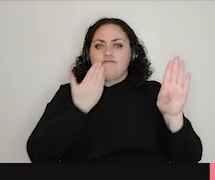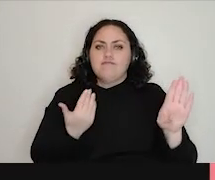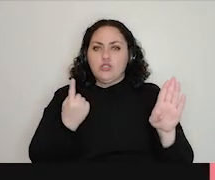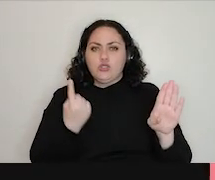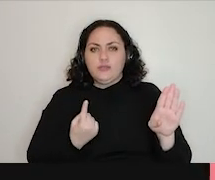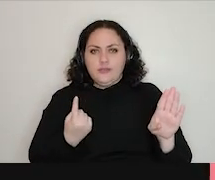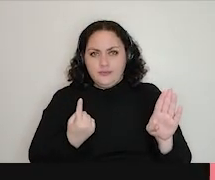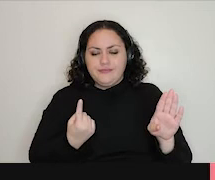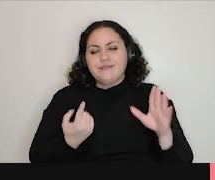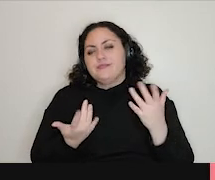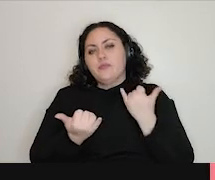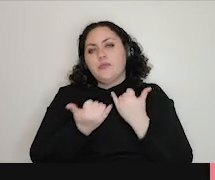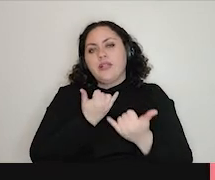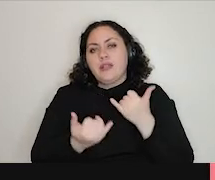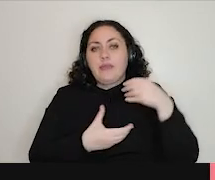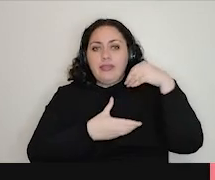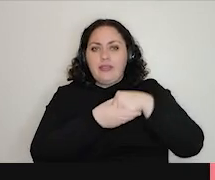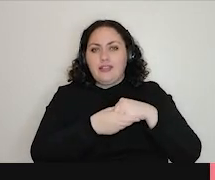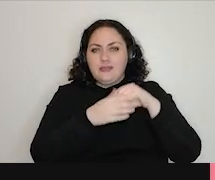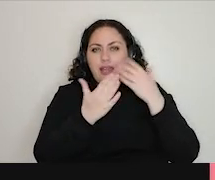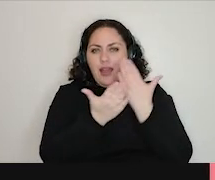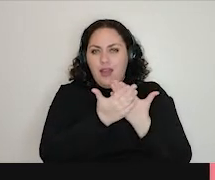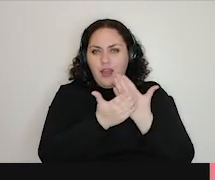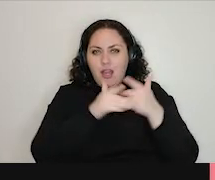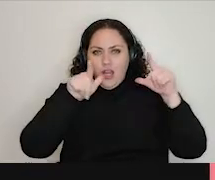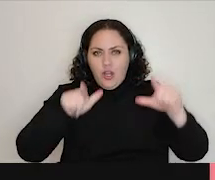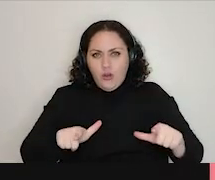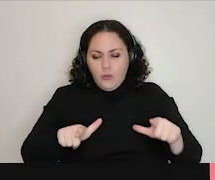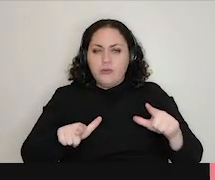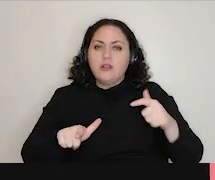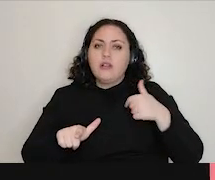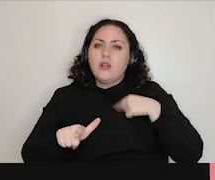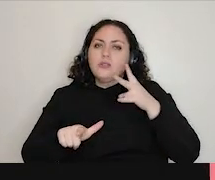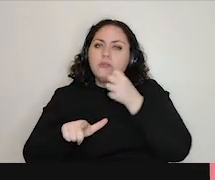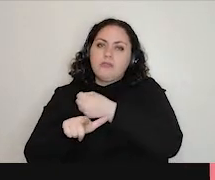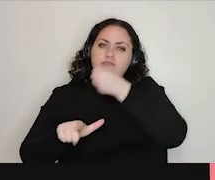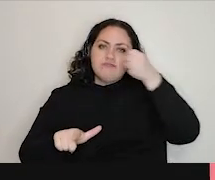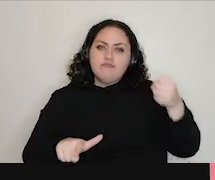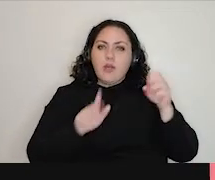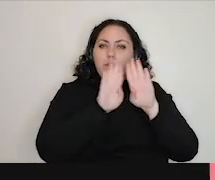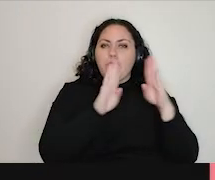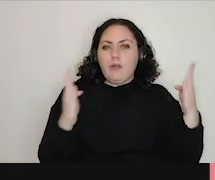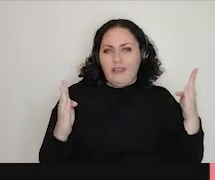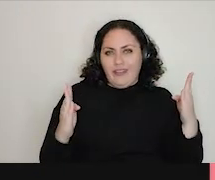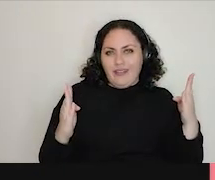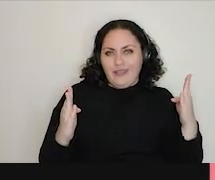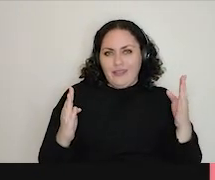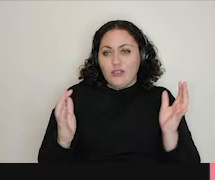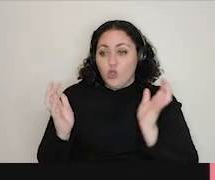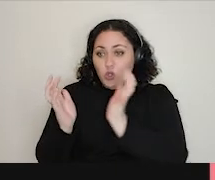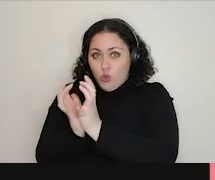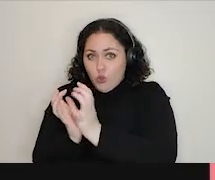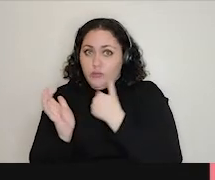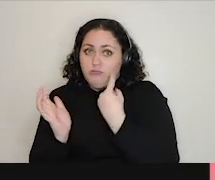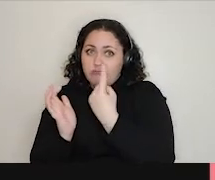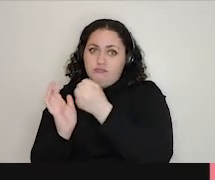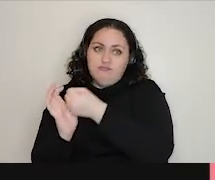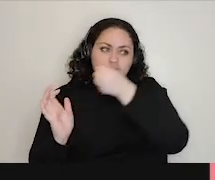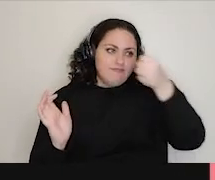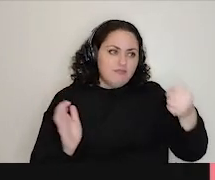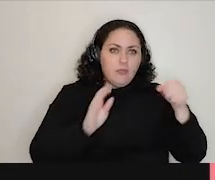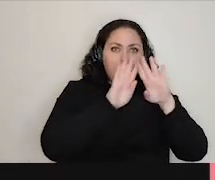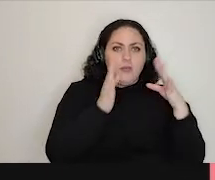aula, eventualmente eu era colocada para estudar, para ficar na biblioteca, era separada dos outros alunos para ficar na biblioteca